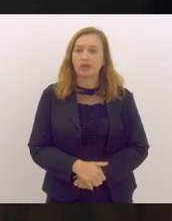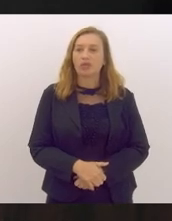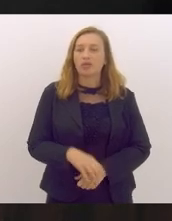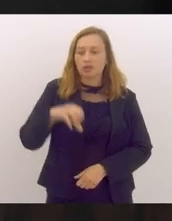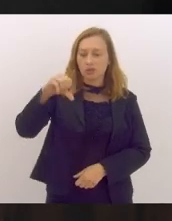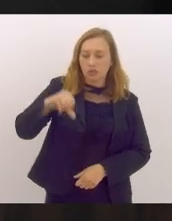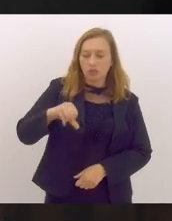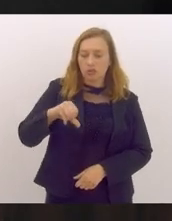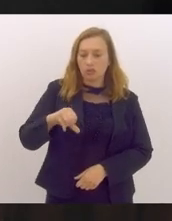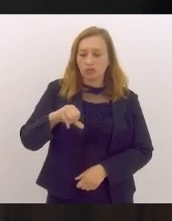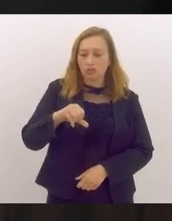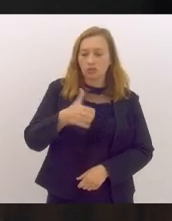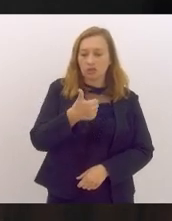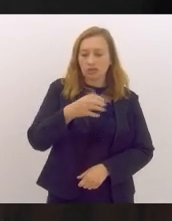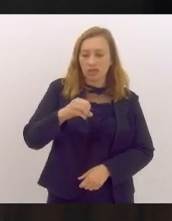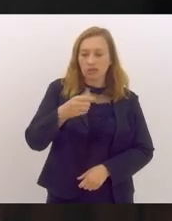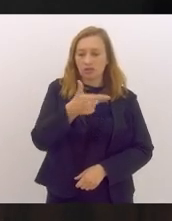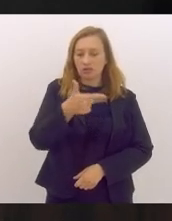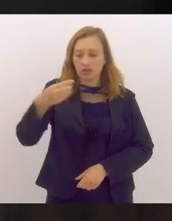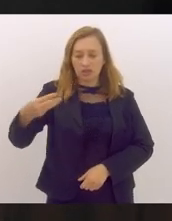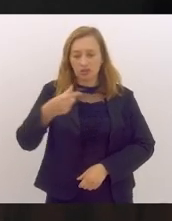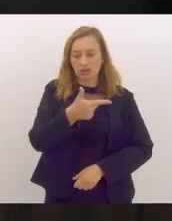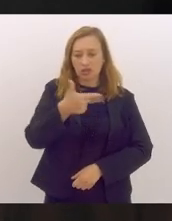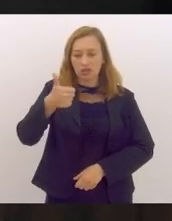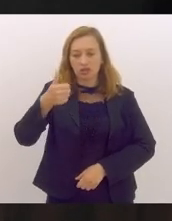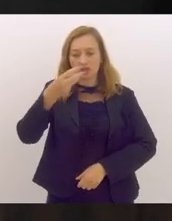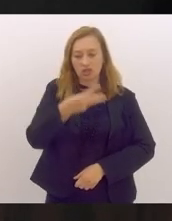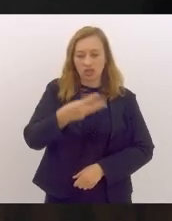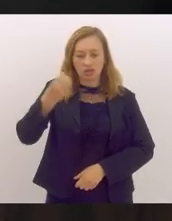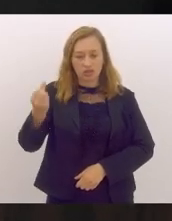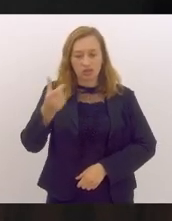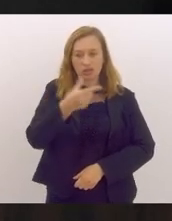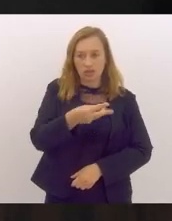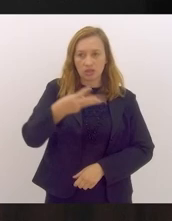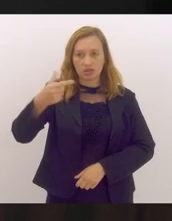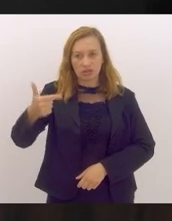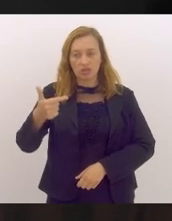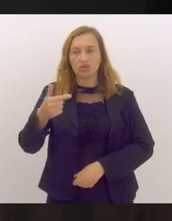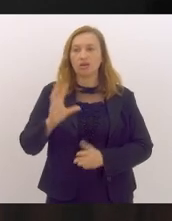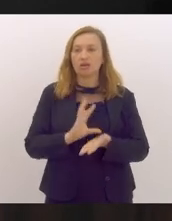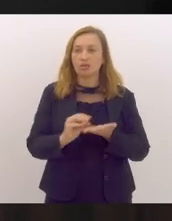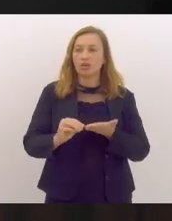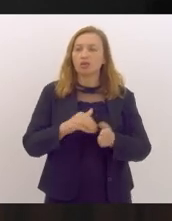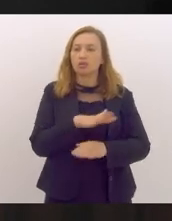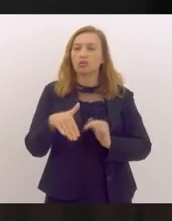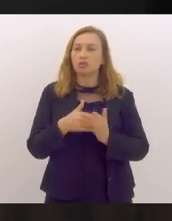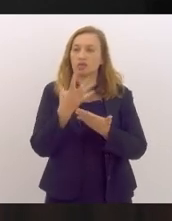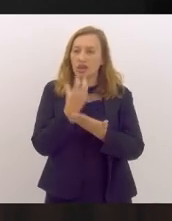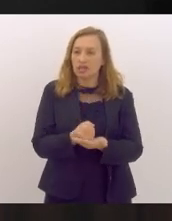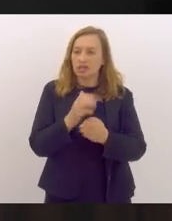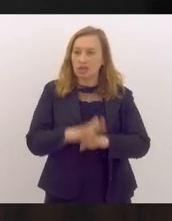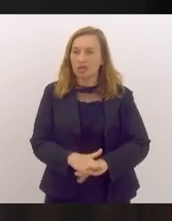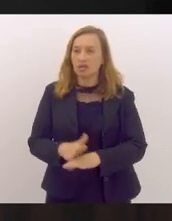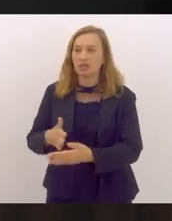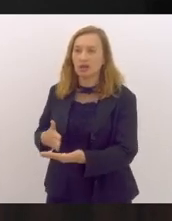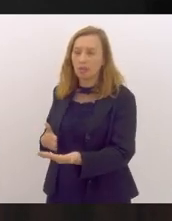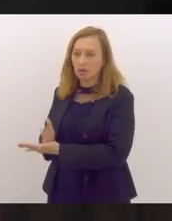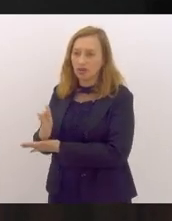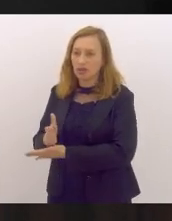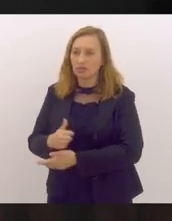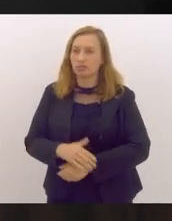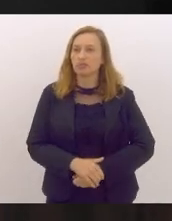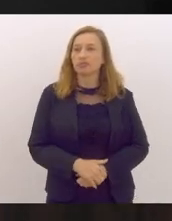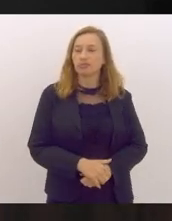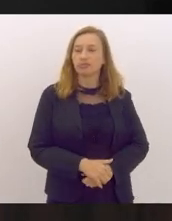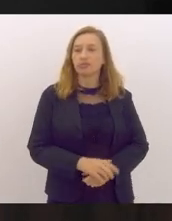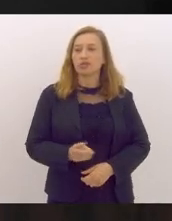Nono da pauta, 19º, 24º, 29º, 36º e 22º da pauta. Senhores que aprovam, permaneçam como estão.